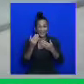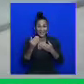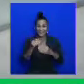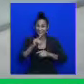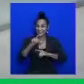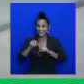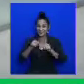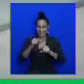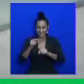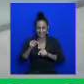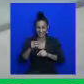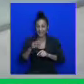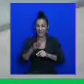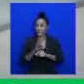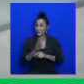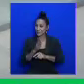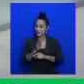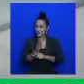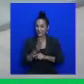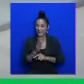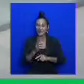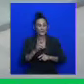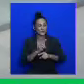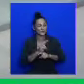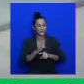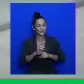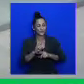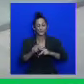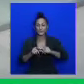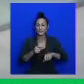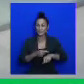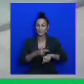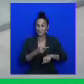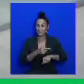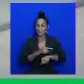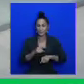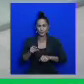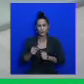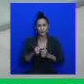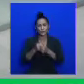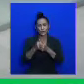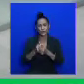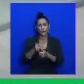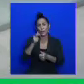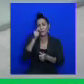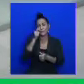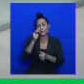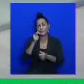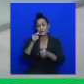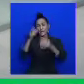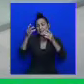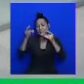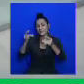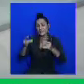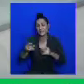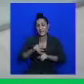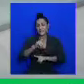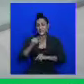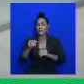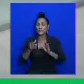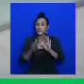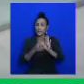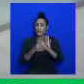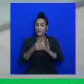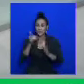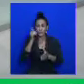obrigada. Sorteio realizado, validado pelos nossos auditores. E daqui a pouco você pode conferir todos os detalhes deste sorteio, se tivemos